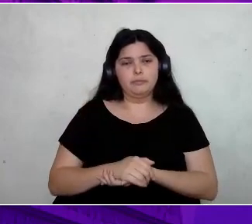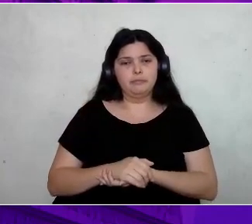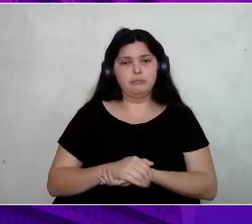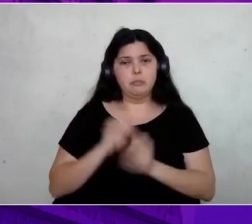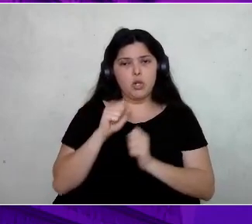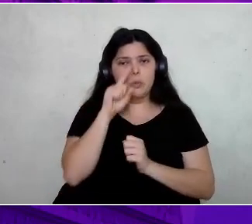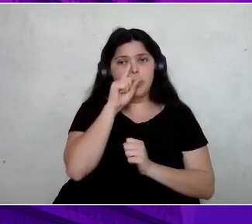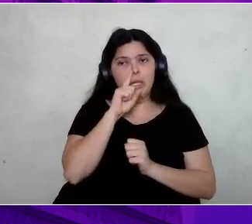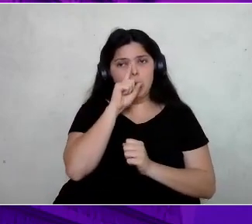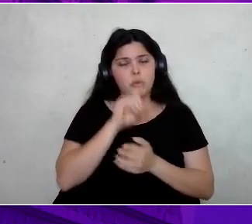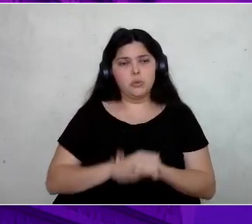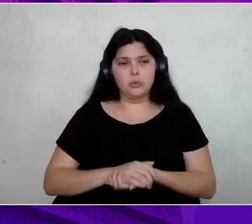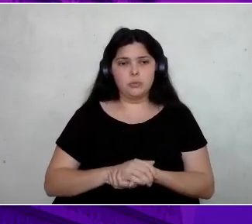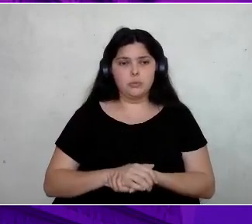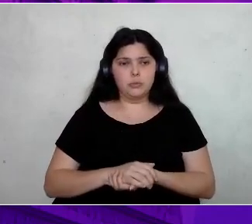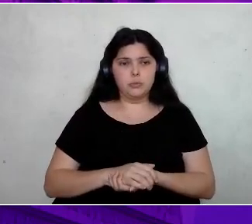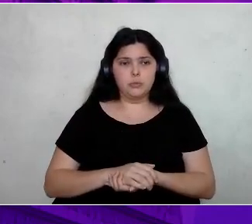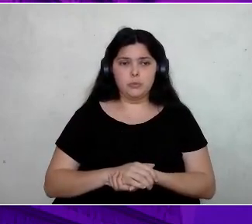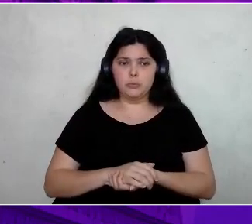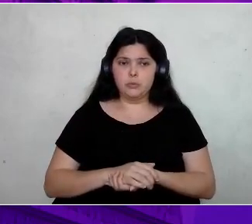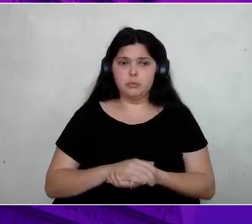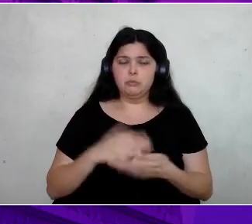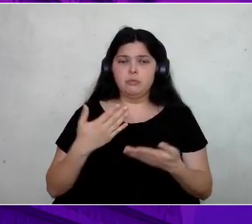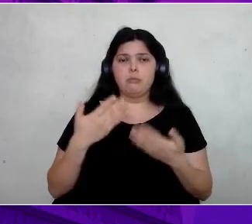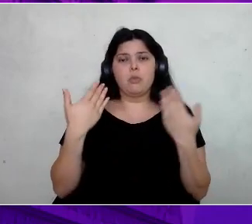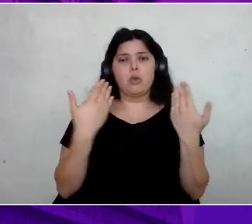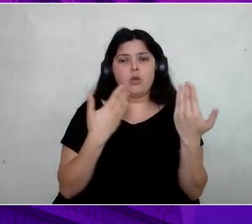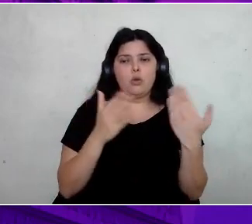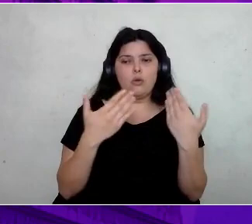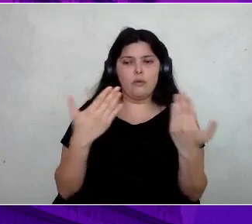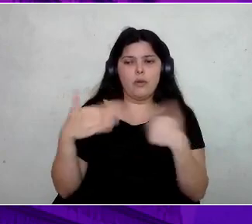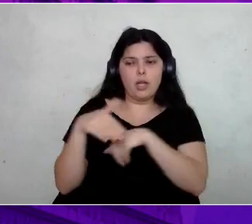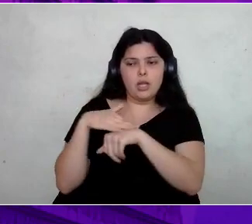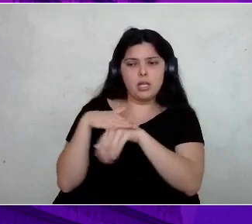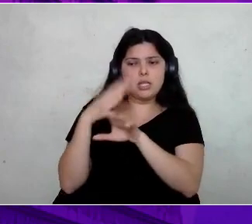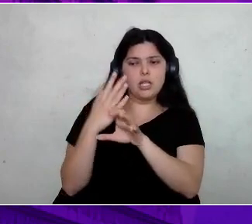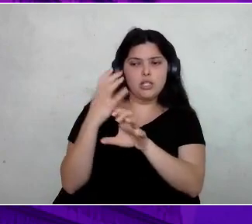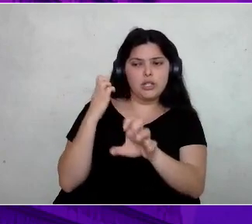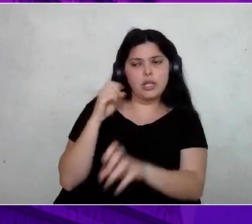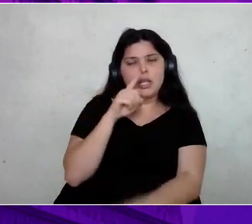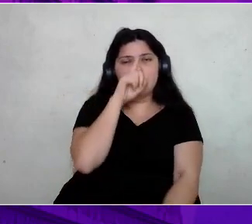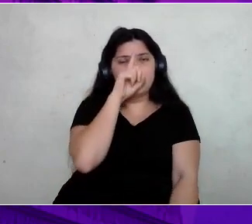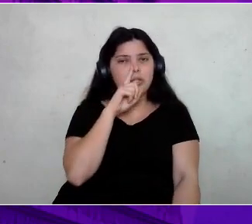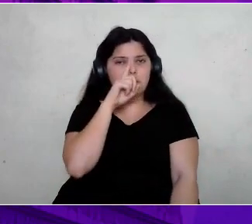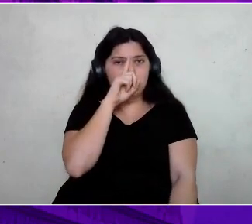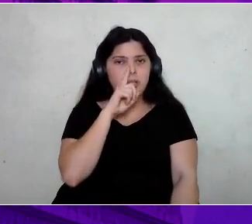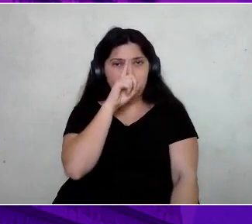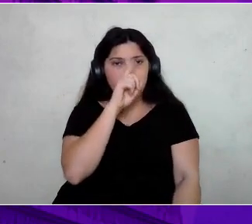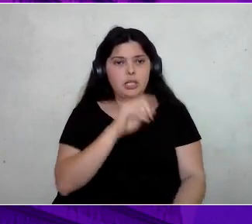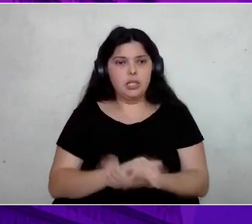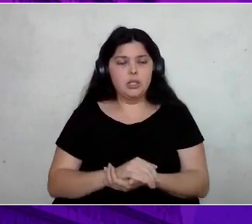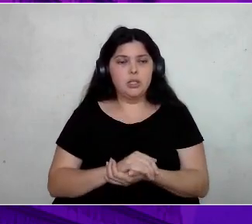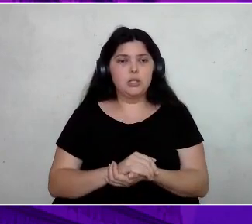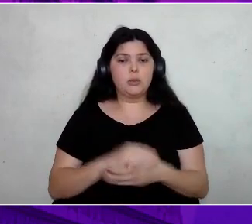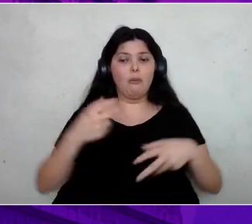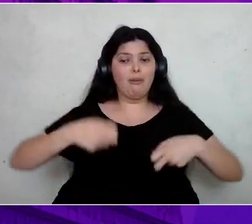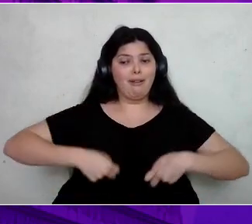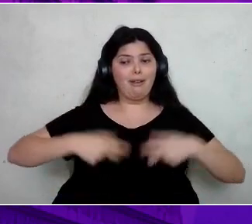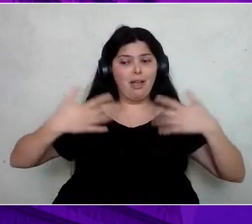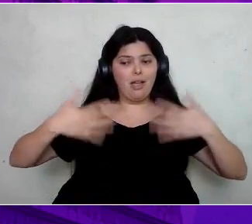E aí cabe toda uma conversa sobre engenharia de riscos, custos envolvidos,